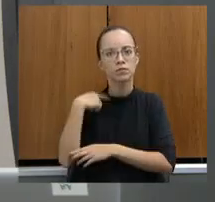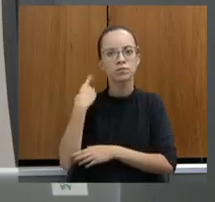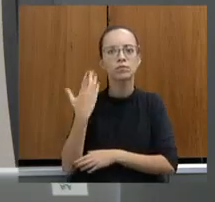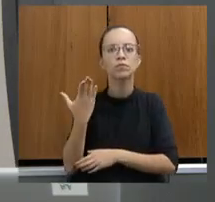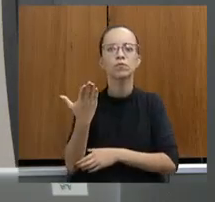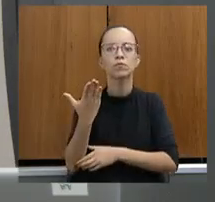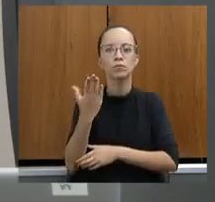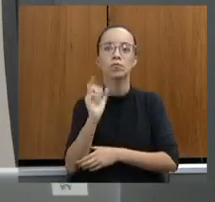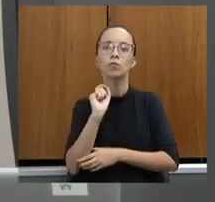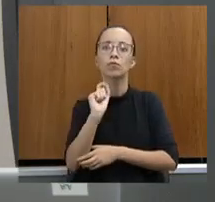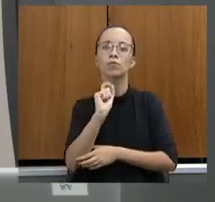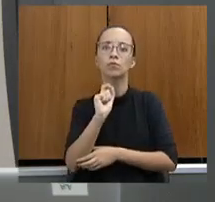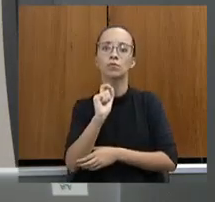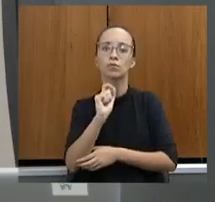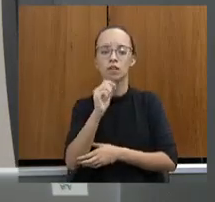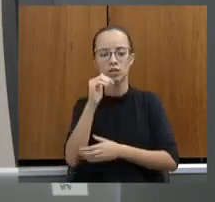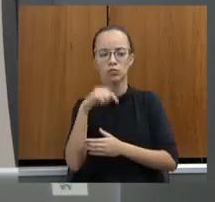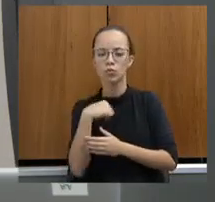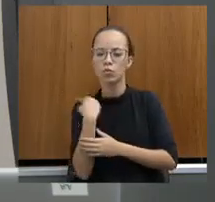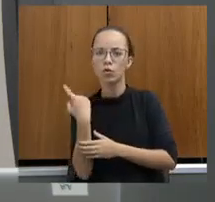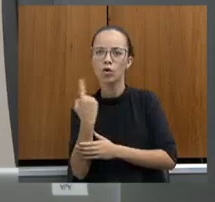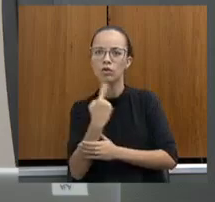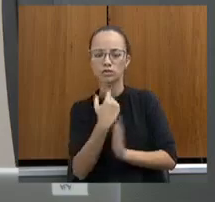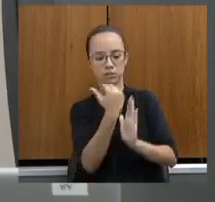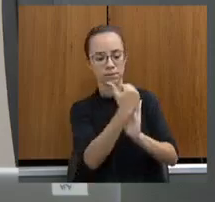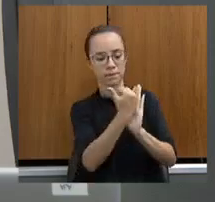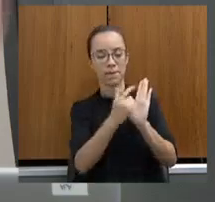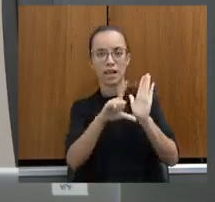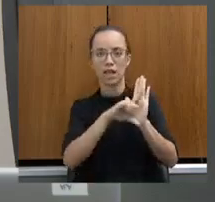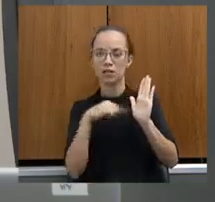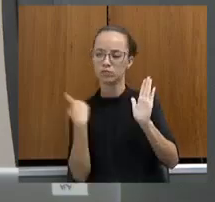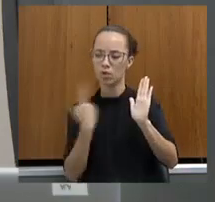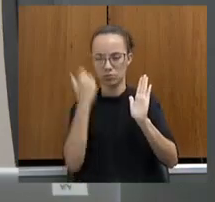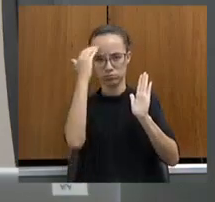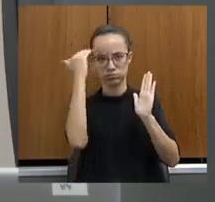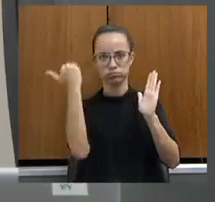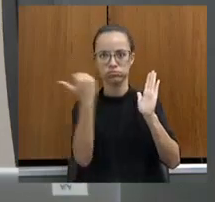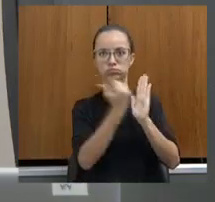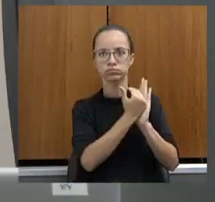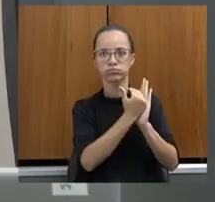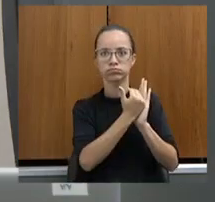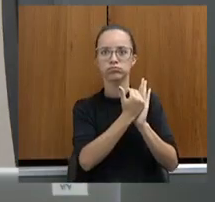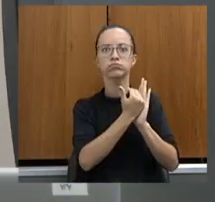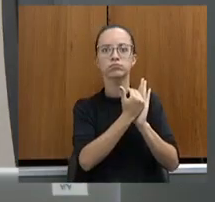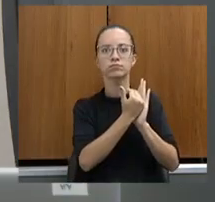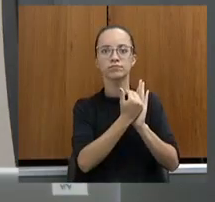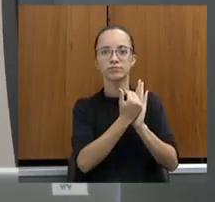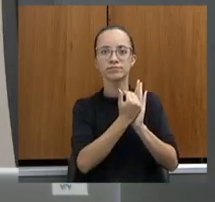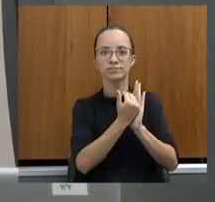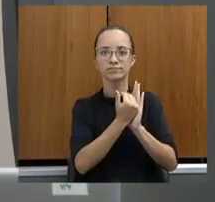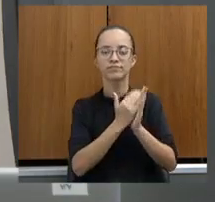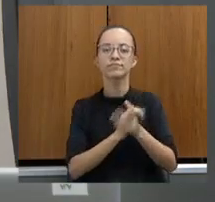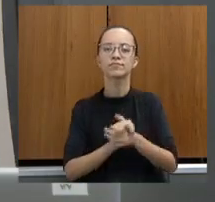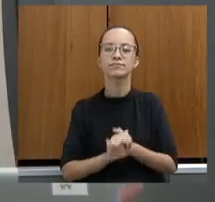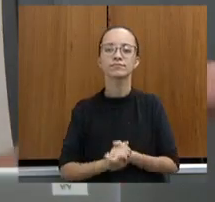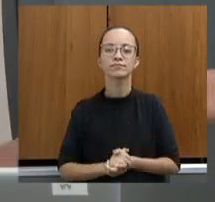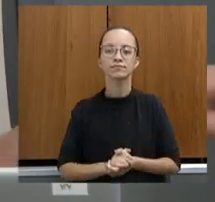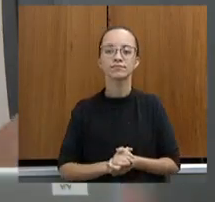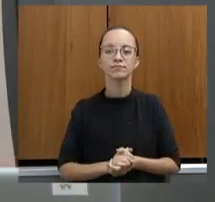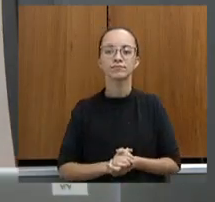que está sendo cumprido O que determina a lei coisa que a gente então até então não assistir